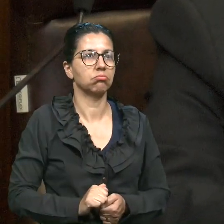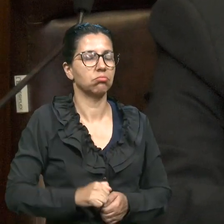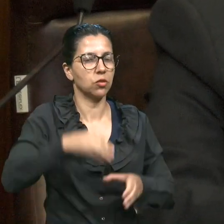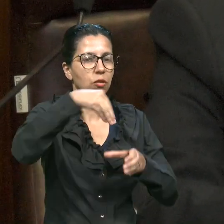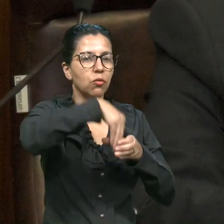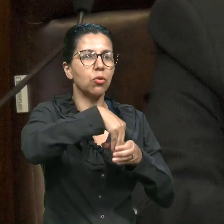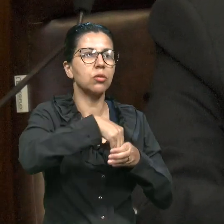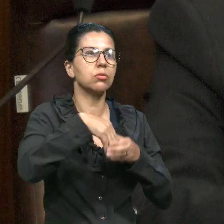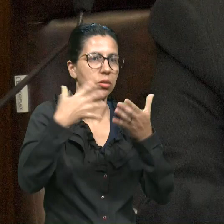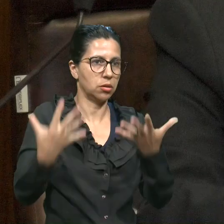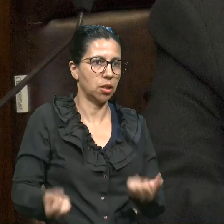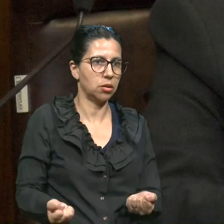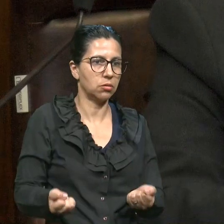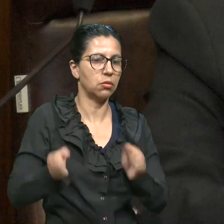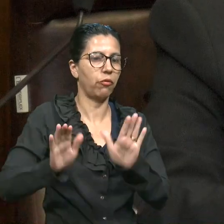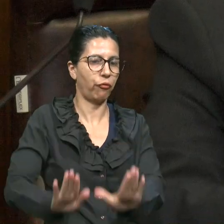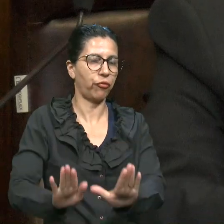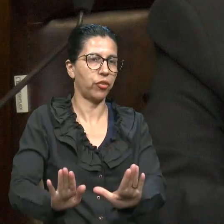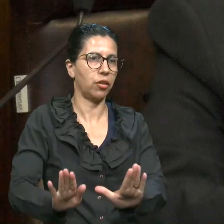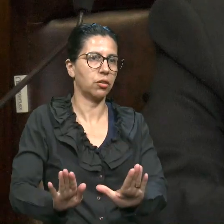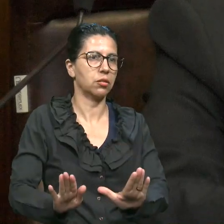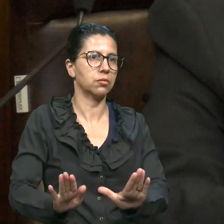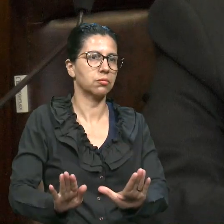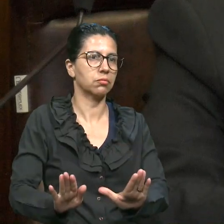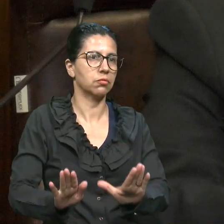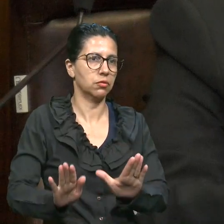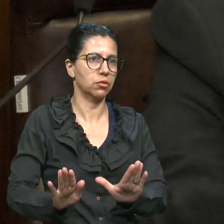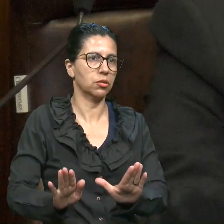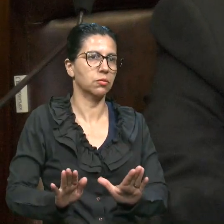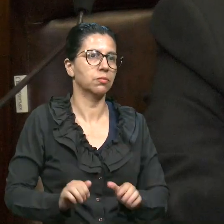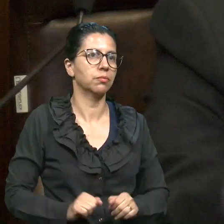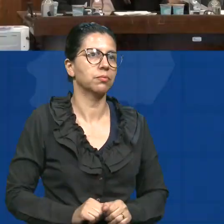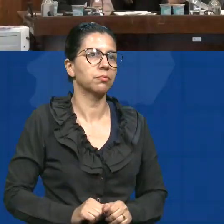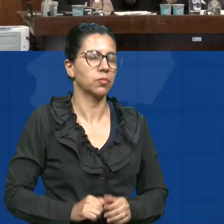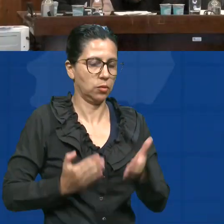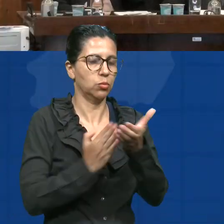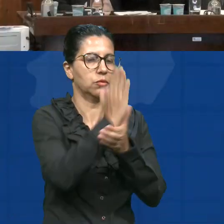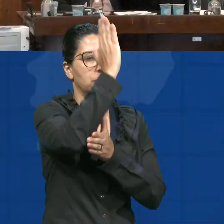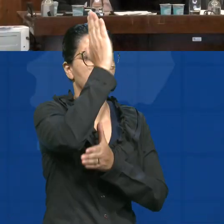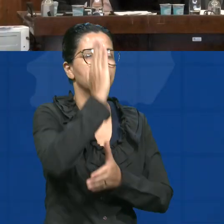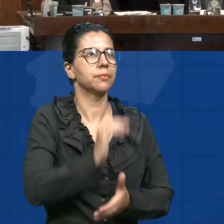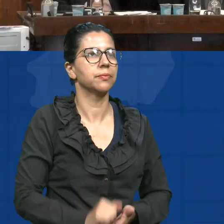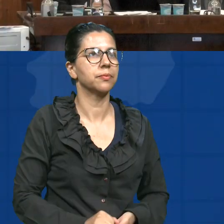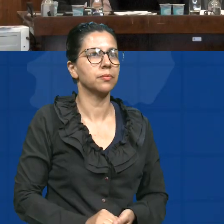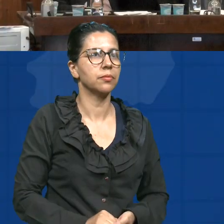requerimento do vereador Danilo da Saúde, permaneçam como se encontram. Aprovado.